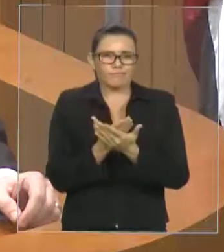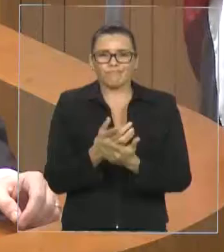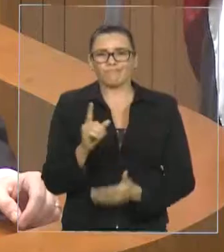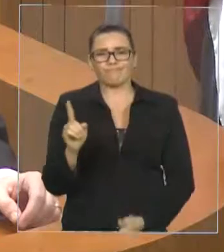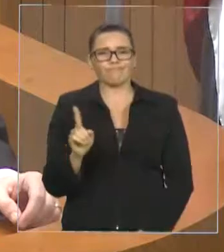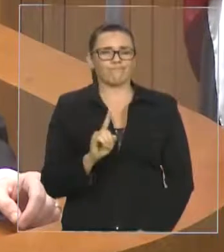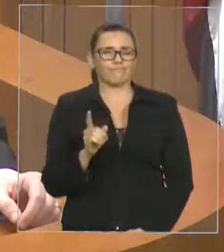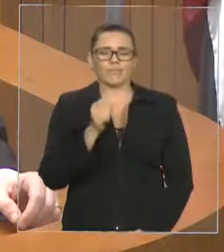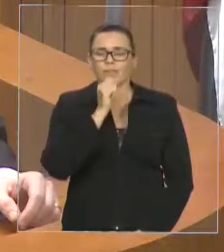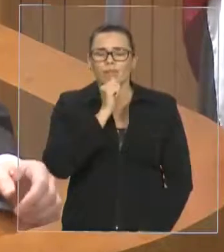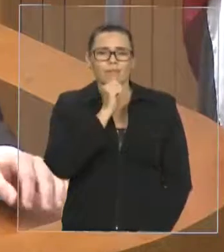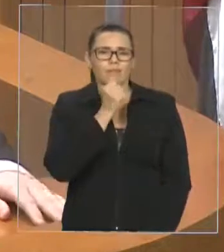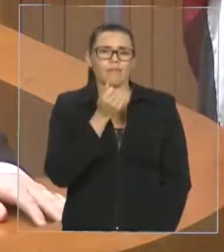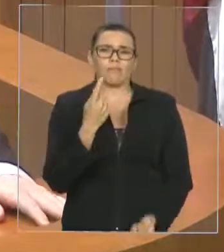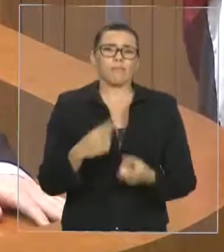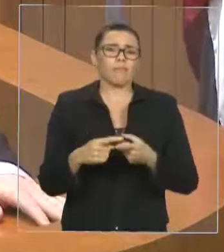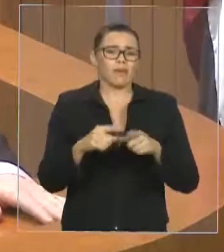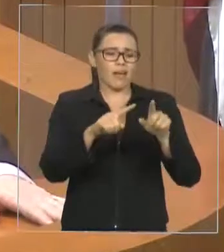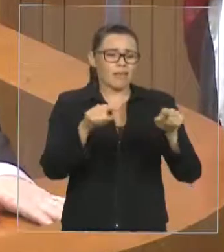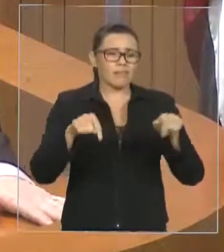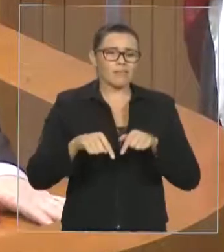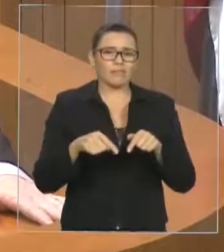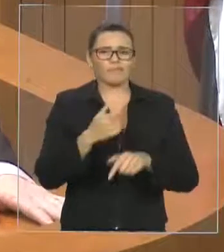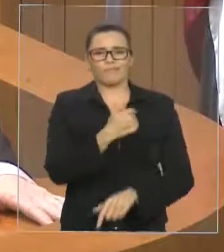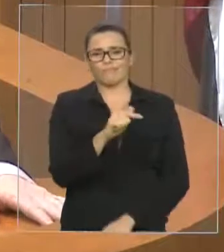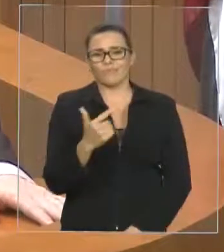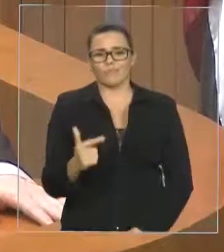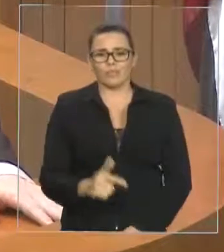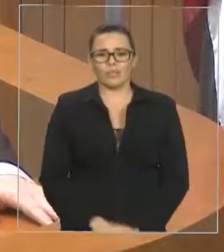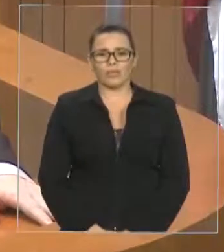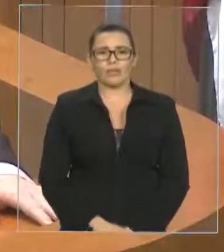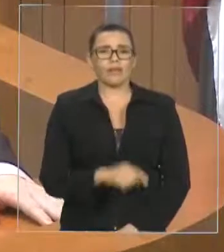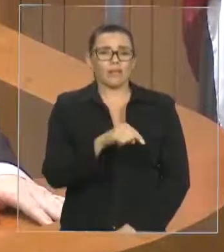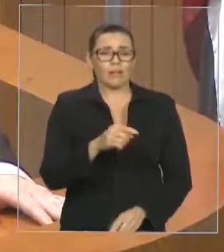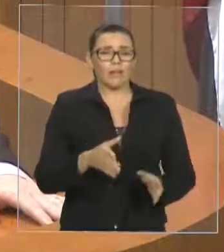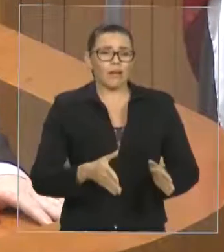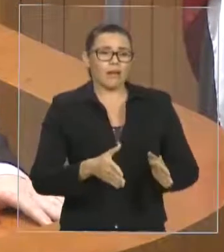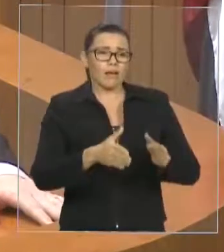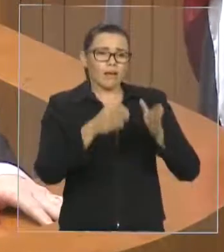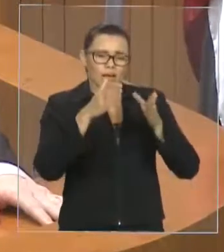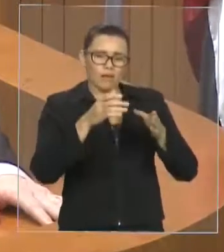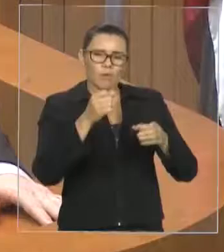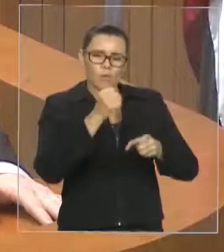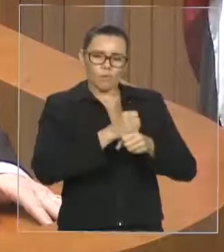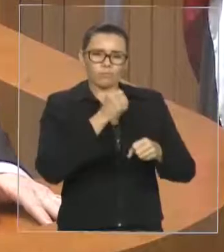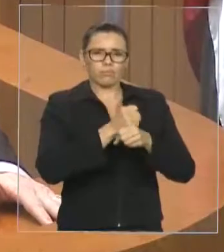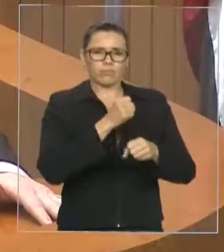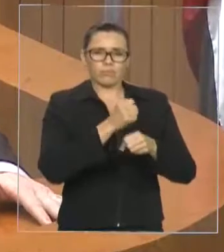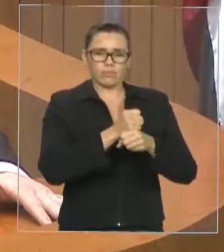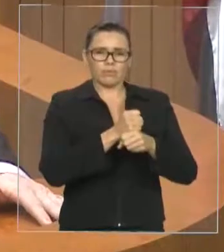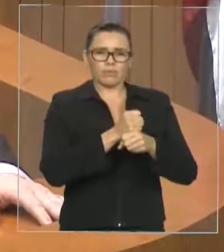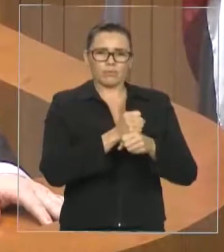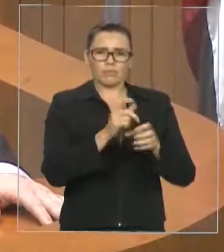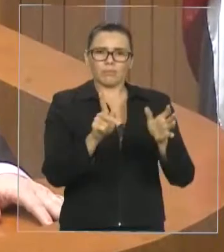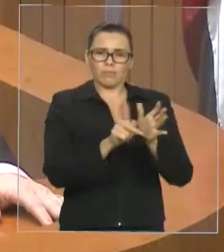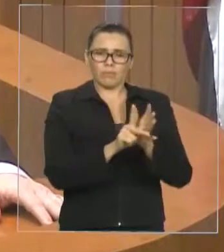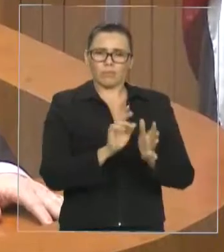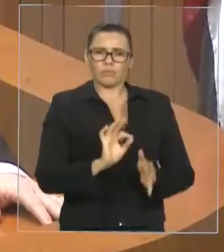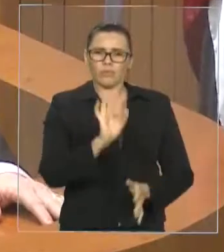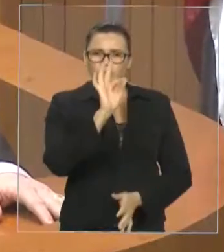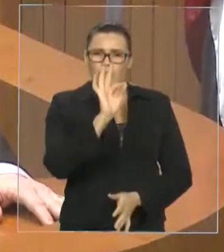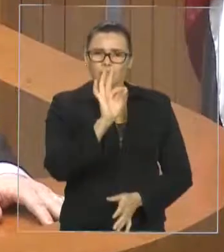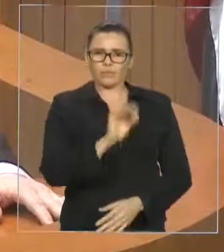estudar as obras que começaram de ampliação do campus foram paralisadas e esses estudantes estão até agora